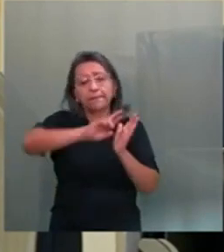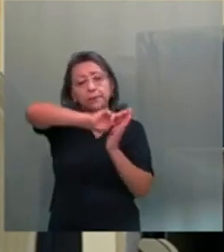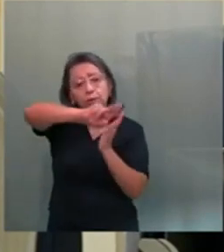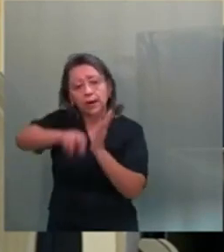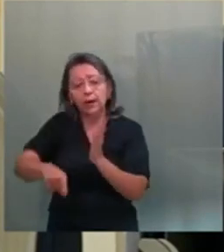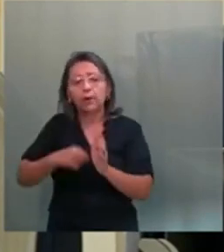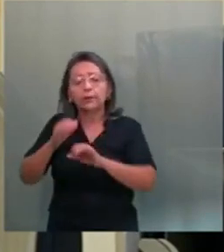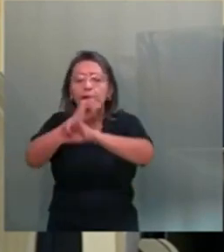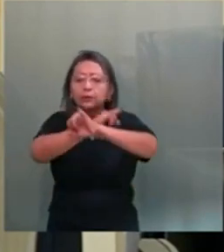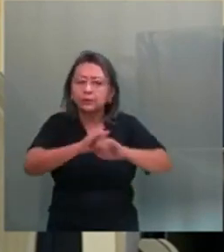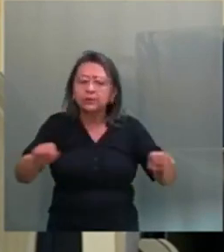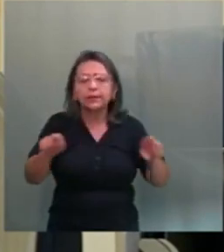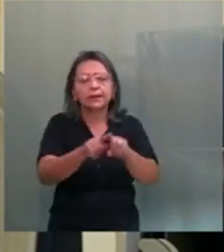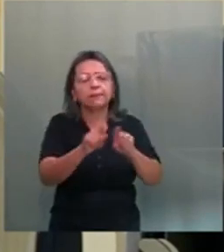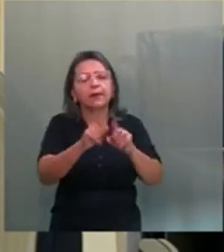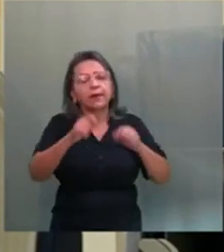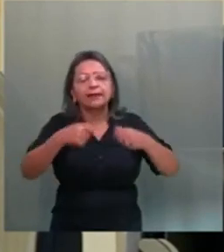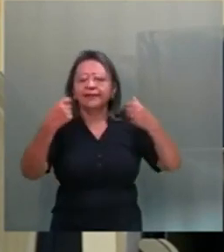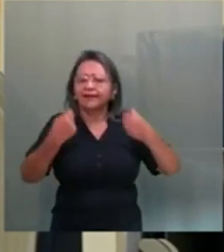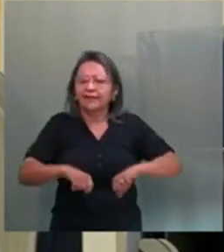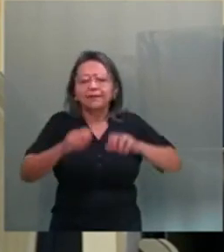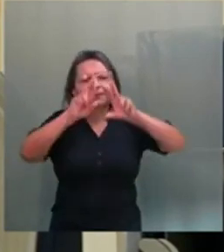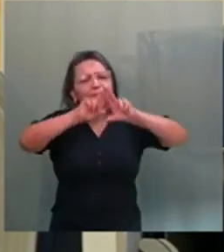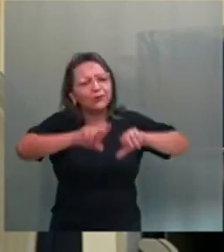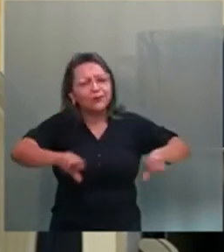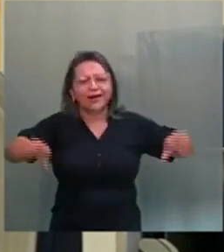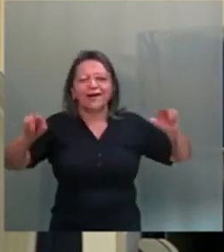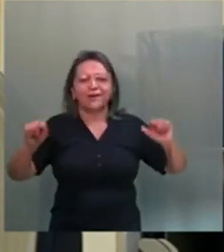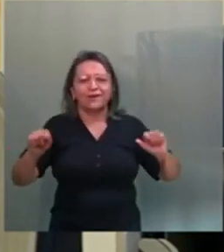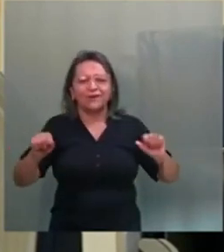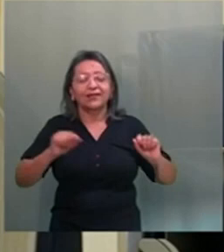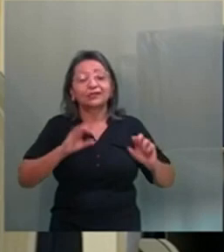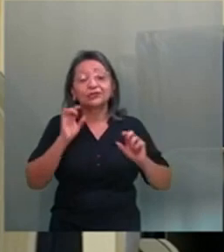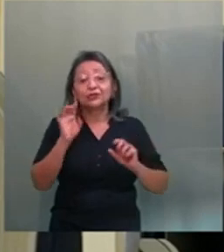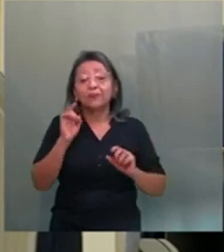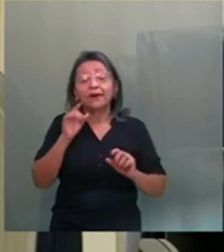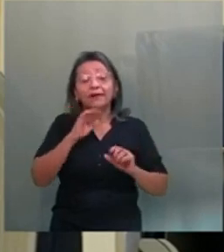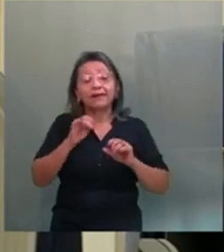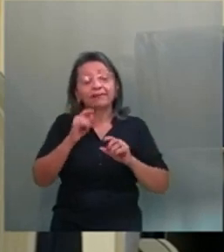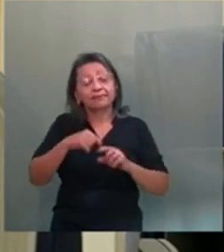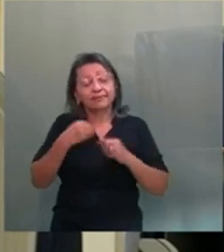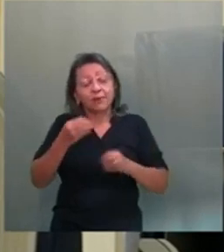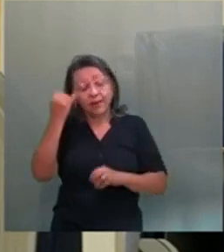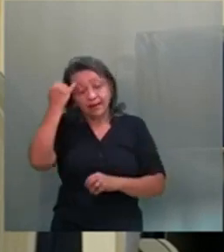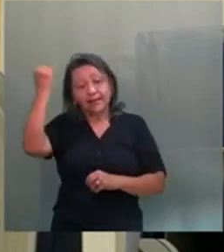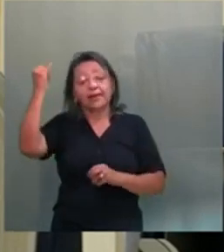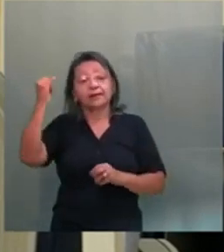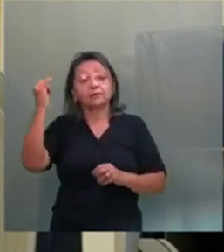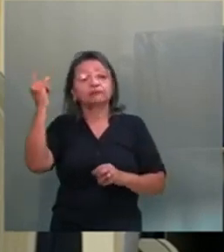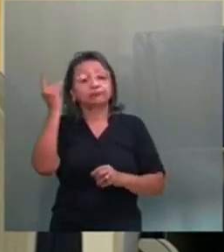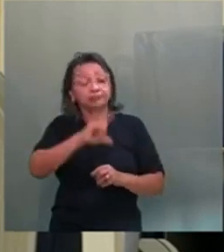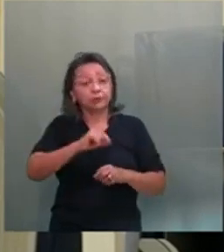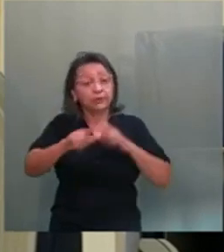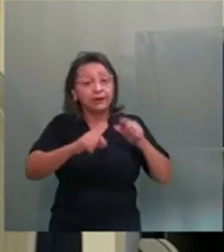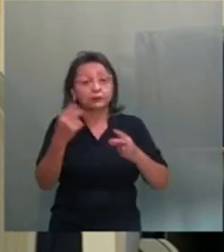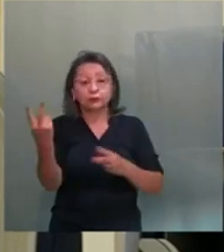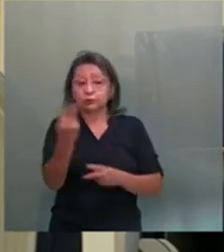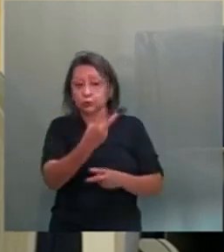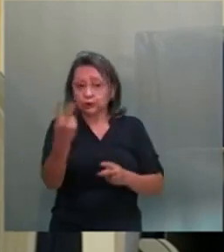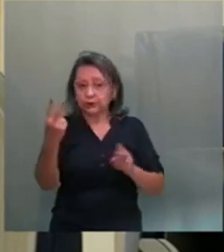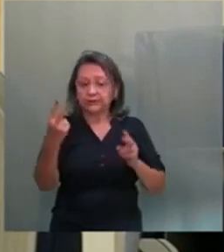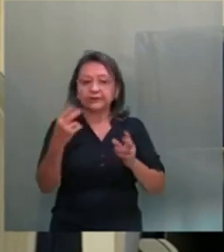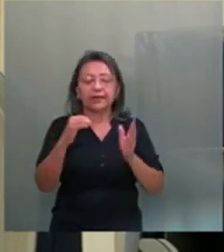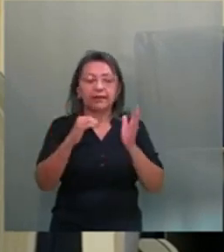o noticiário é também necessariamente plural. Apenas para dar uma ideia do alcance do trabalho desses dois órgãos,